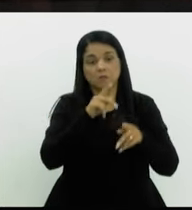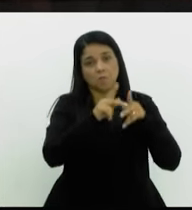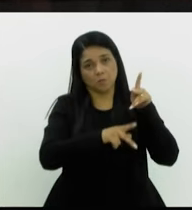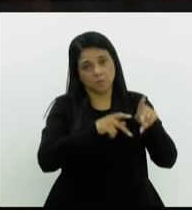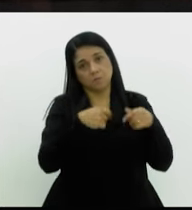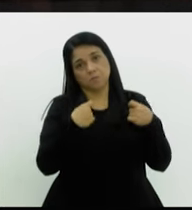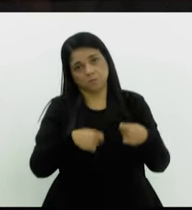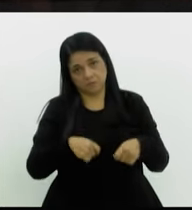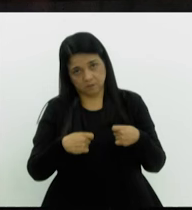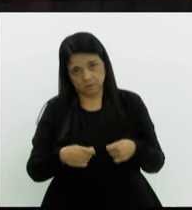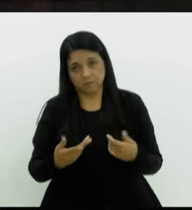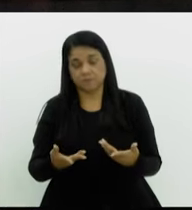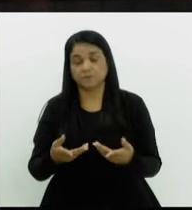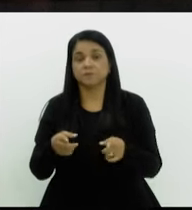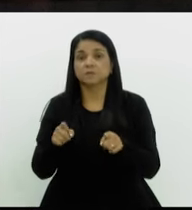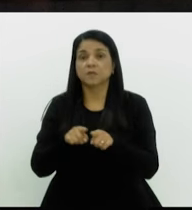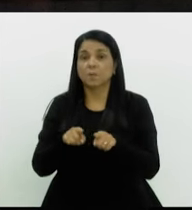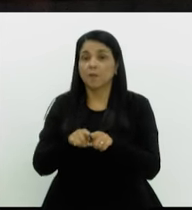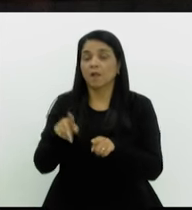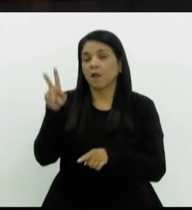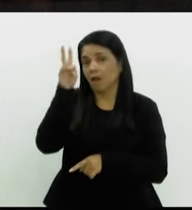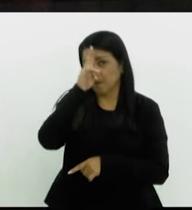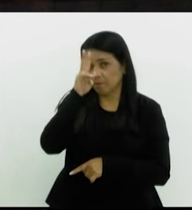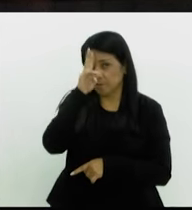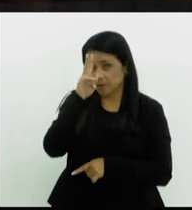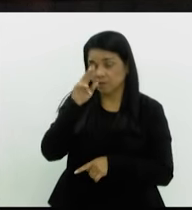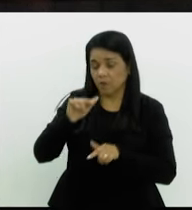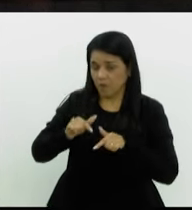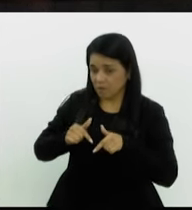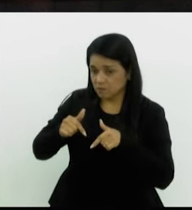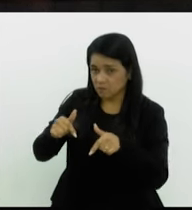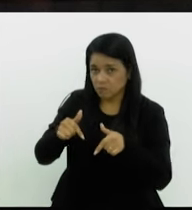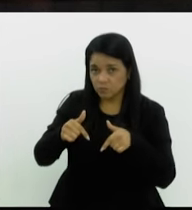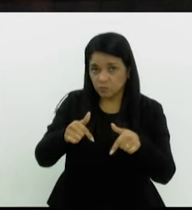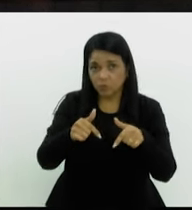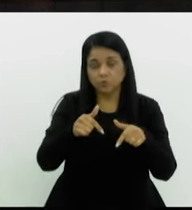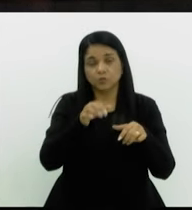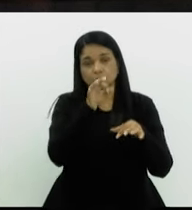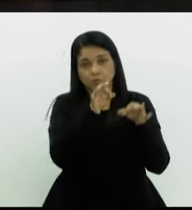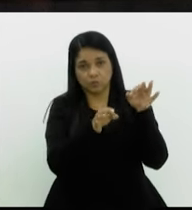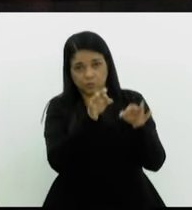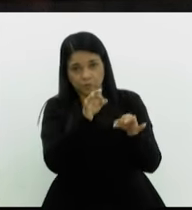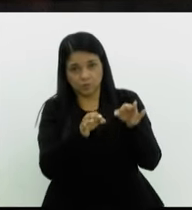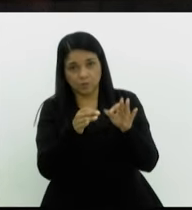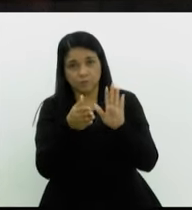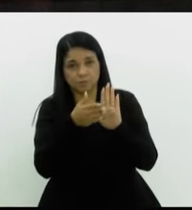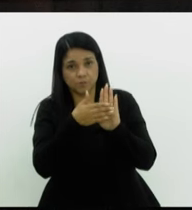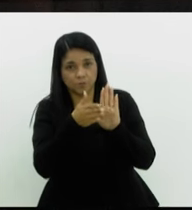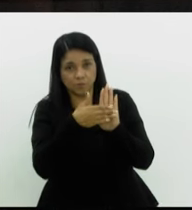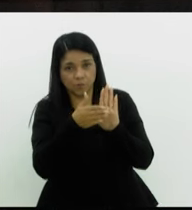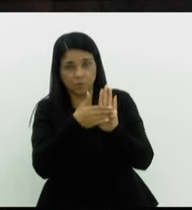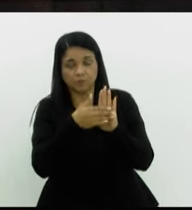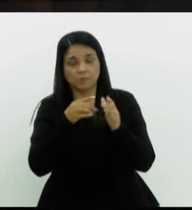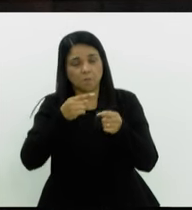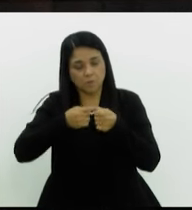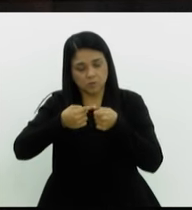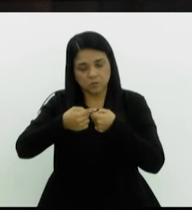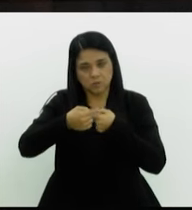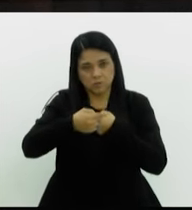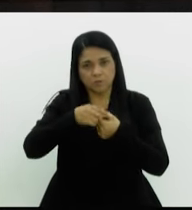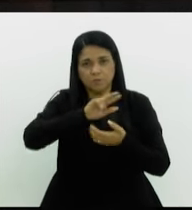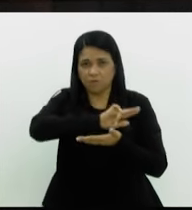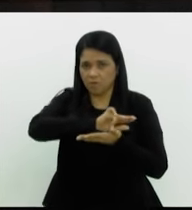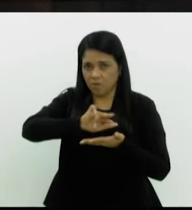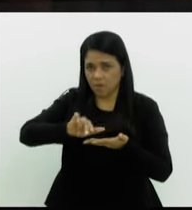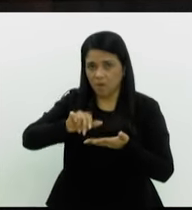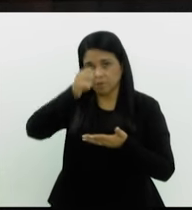população. Relembrando que, além dessas ações judiciais propostas pelos diversos municípios, e um